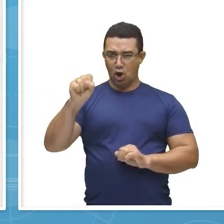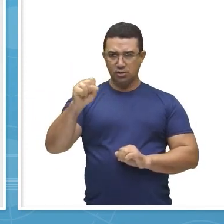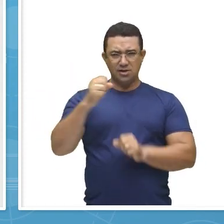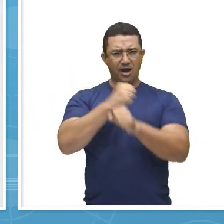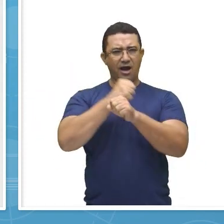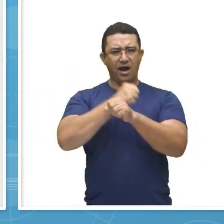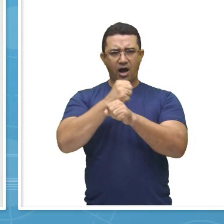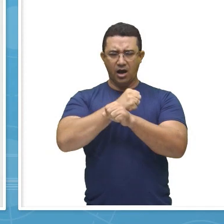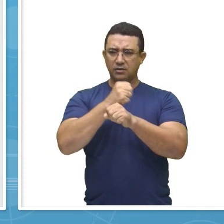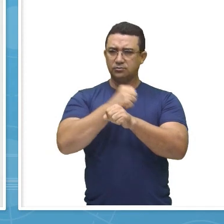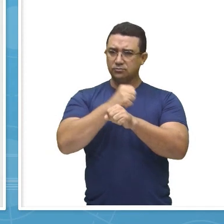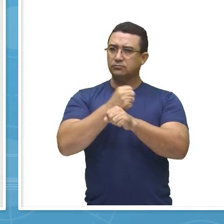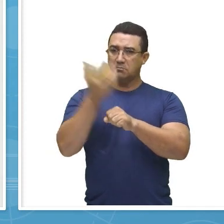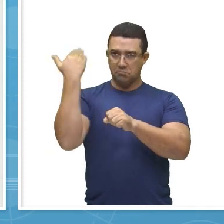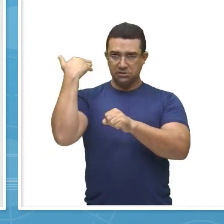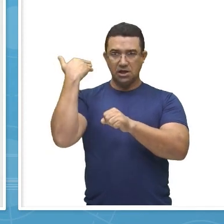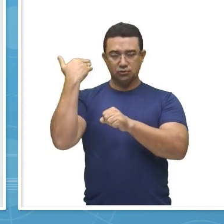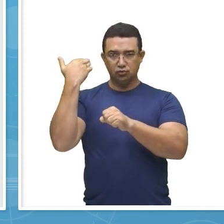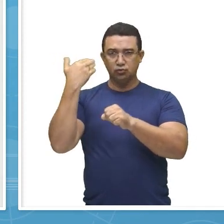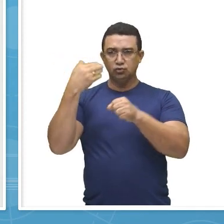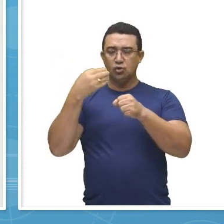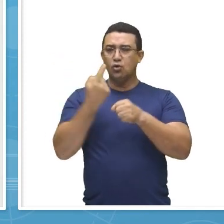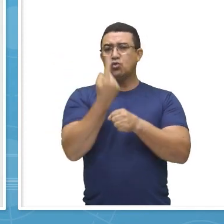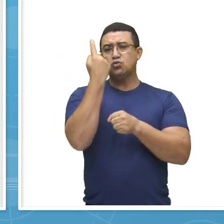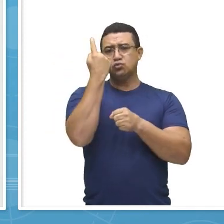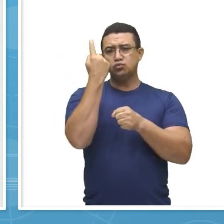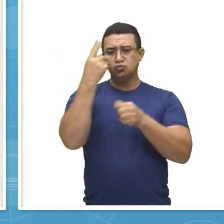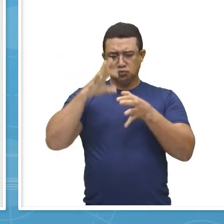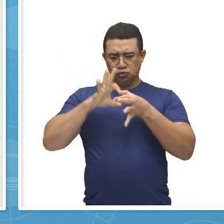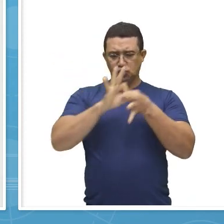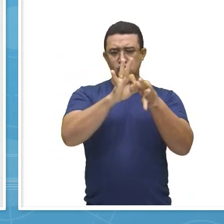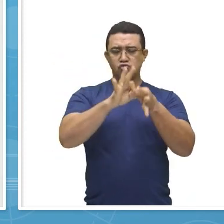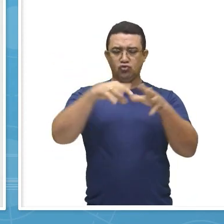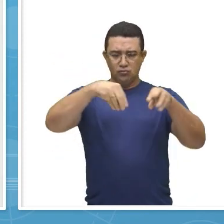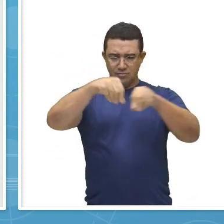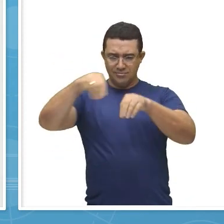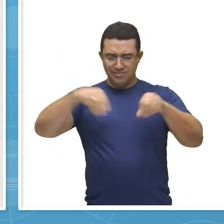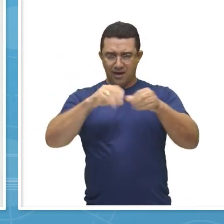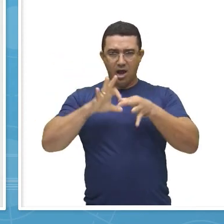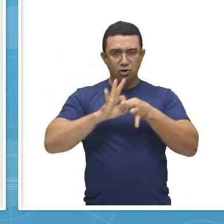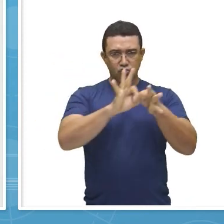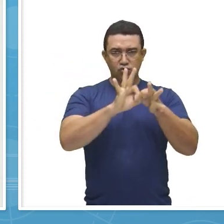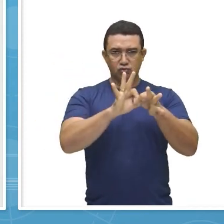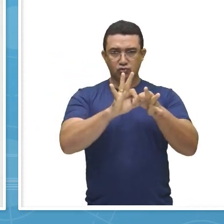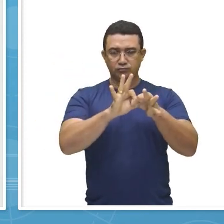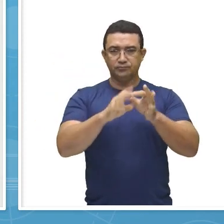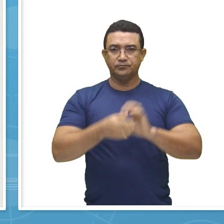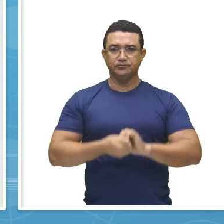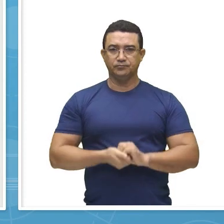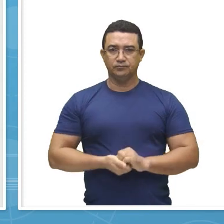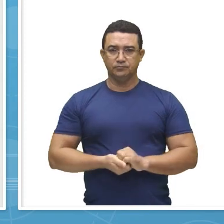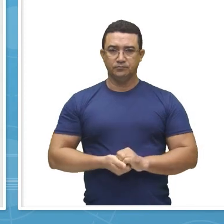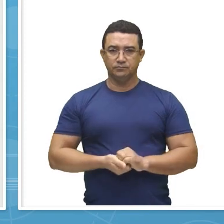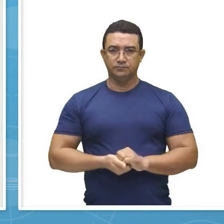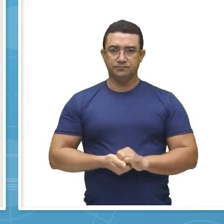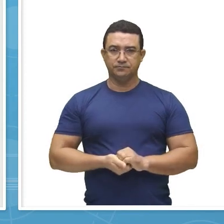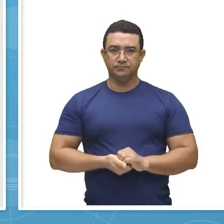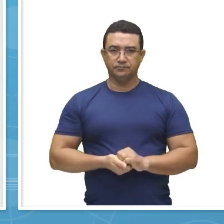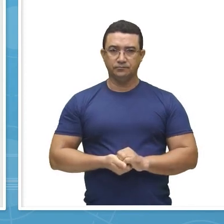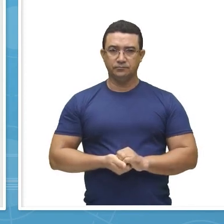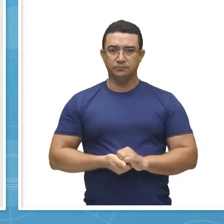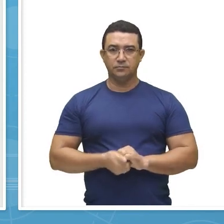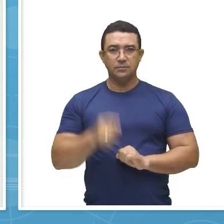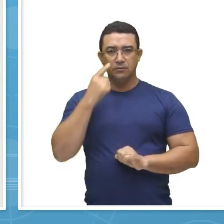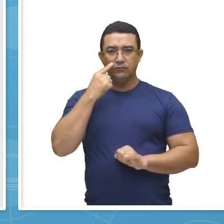estavam reunidas formando apenas um continente, um bloco continental. Né? Inclusive, coloquei, né, aqui a setinha